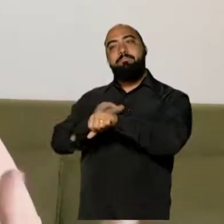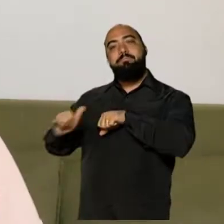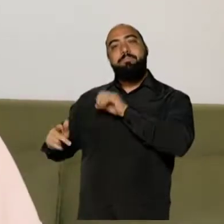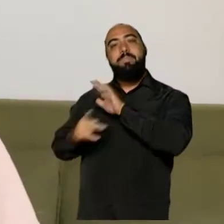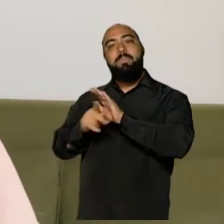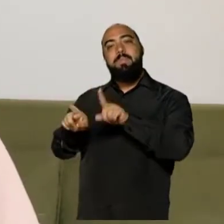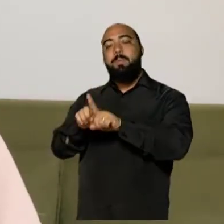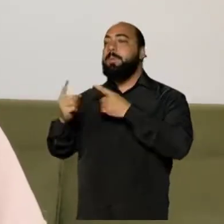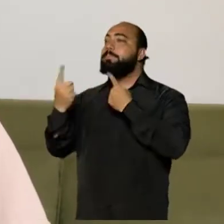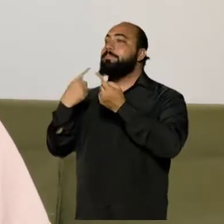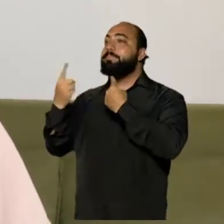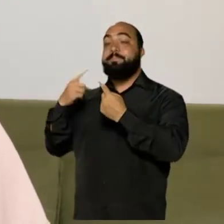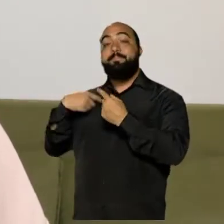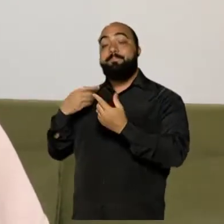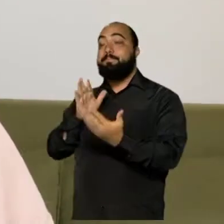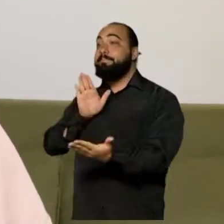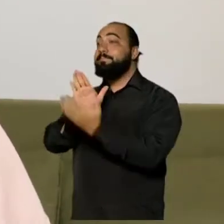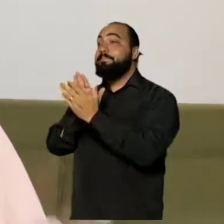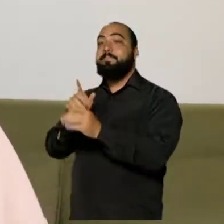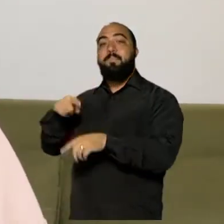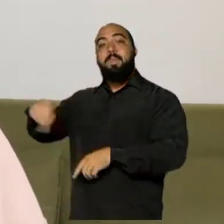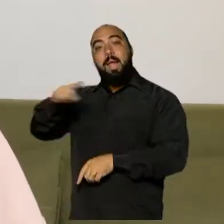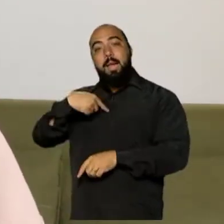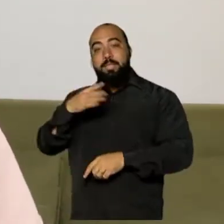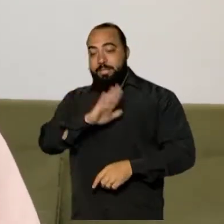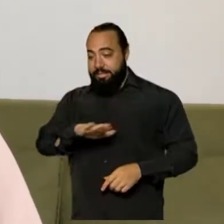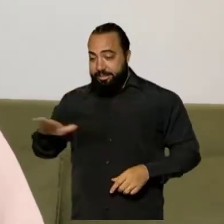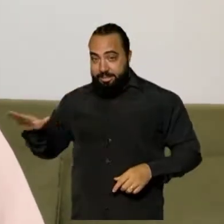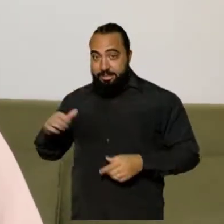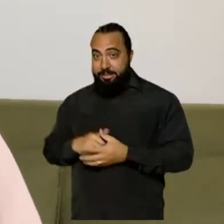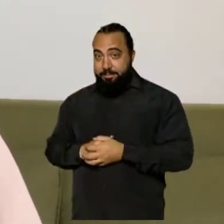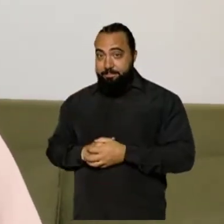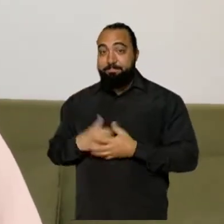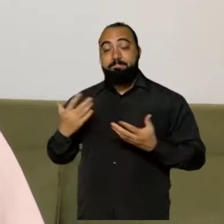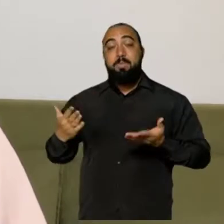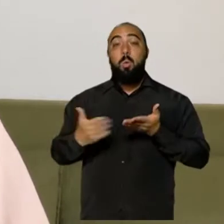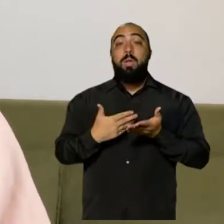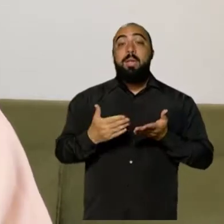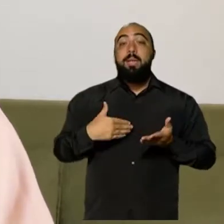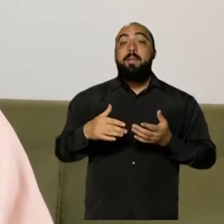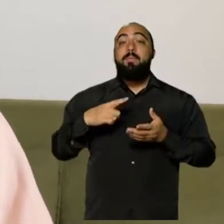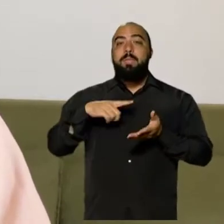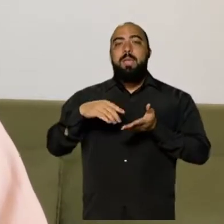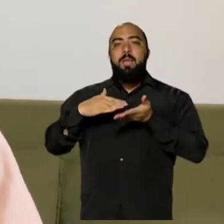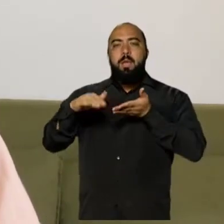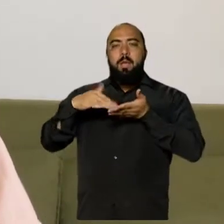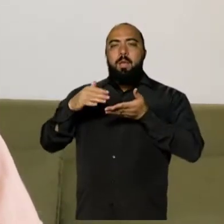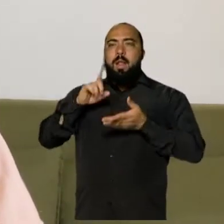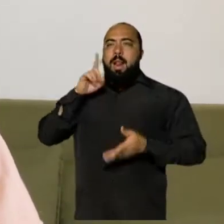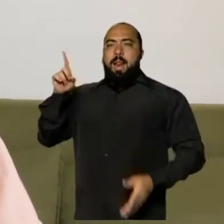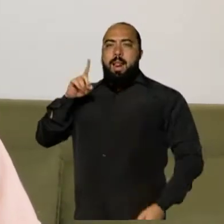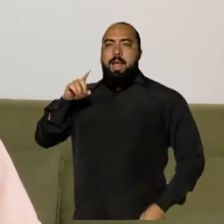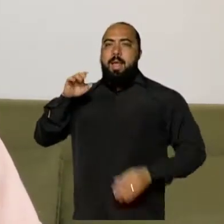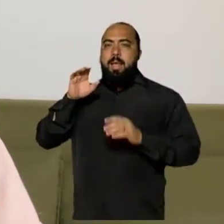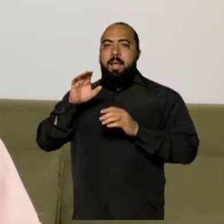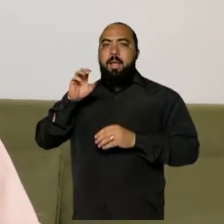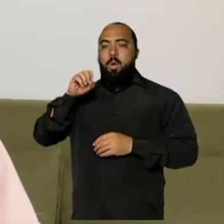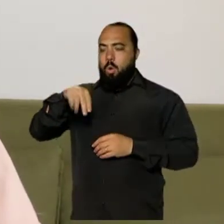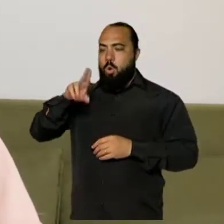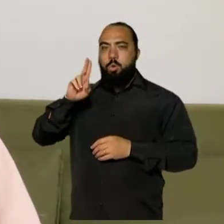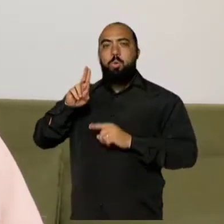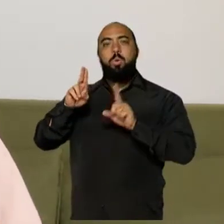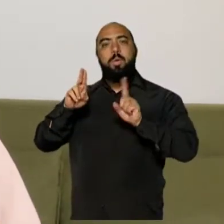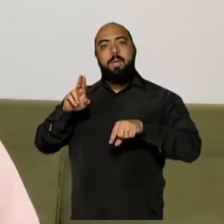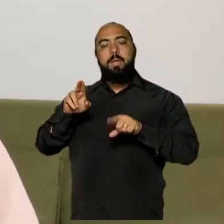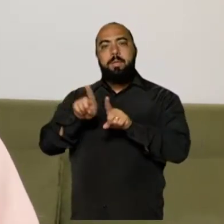para chegar até as crianças. E foi, na verdade, através dos livros que o Escritório das Nações Unidas para Assuntos do Espaço Exterior, a